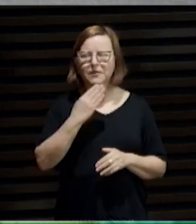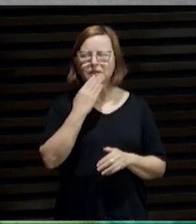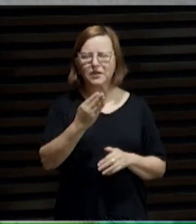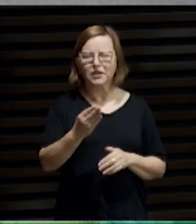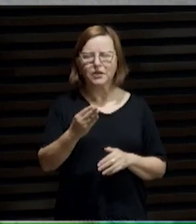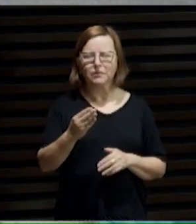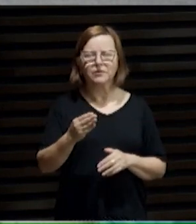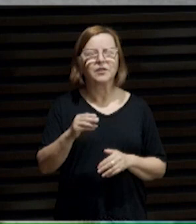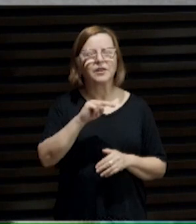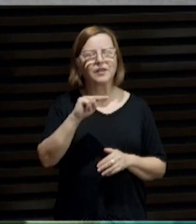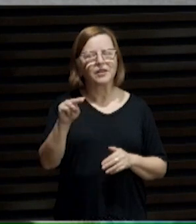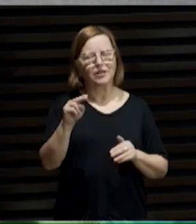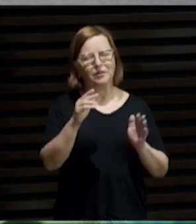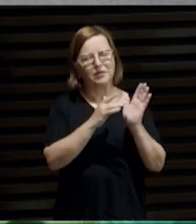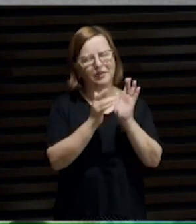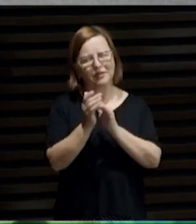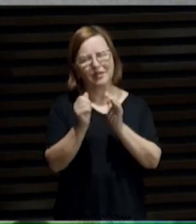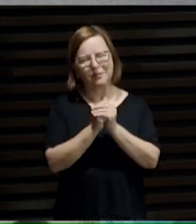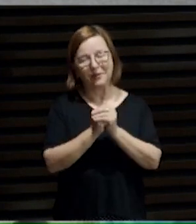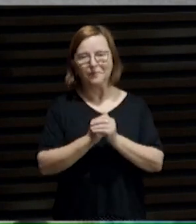nele. Amém.